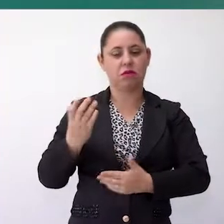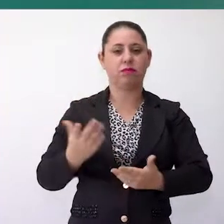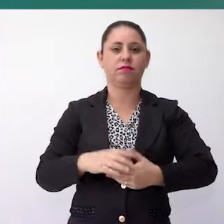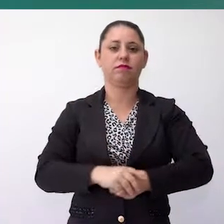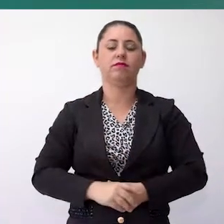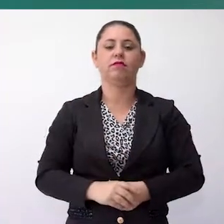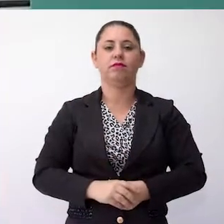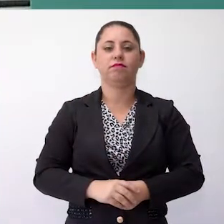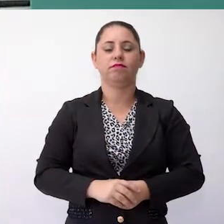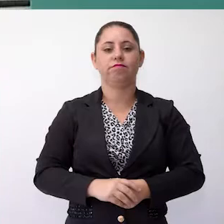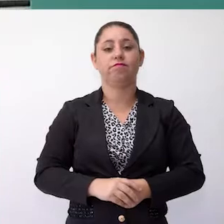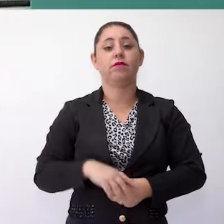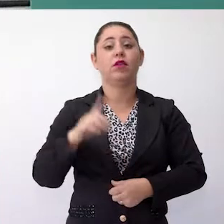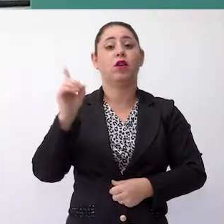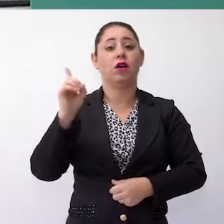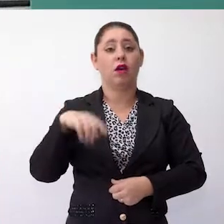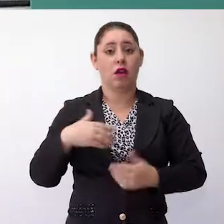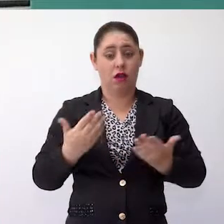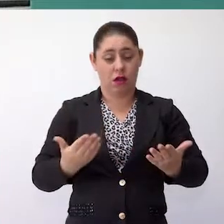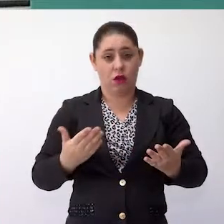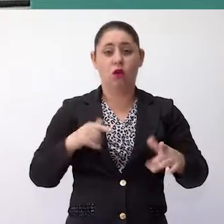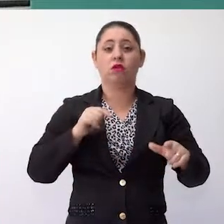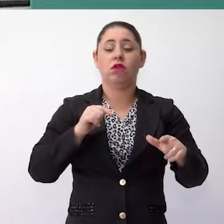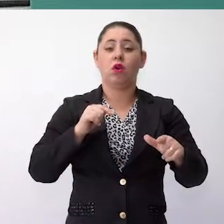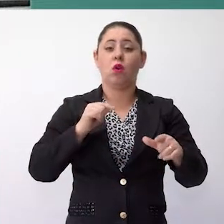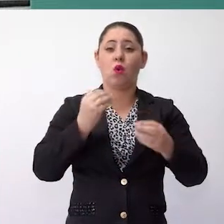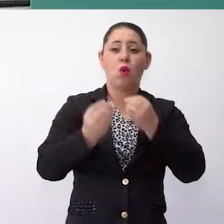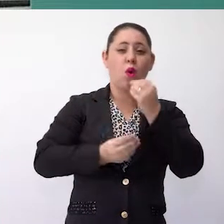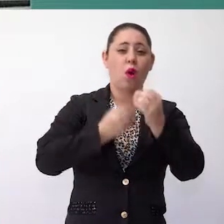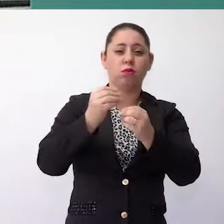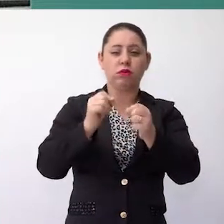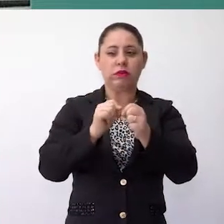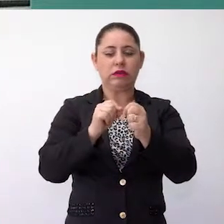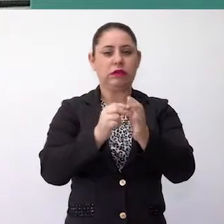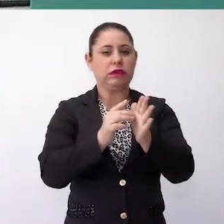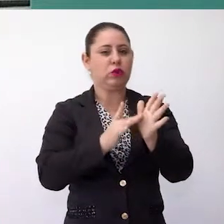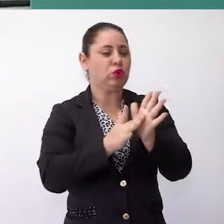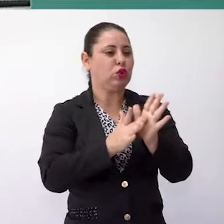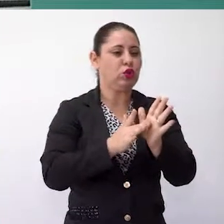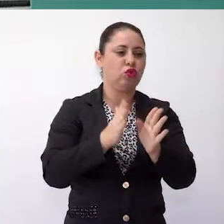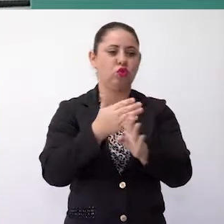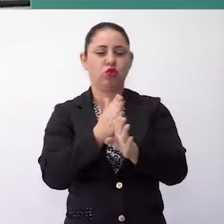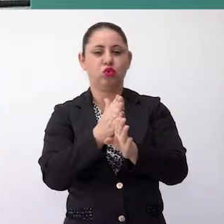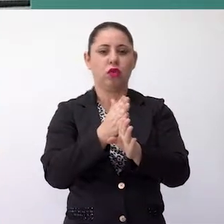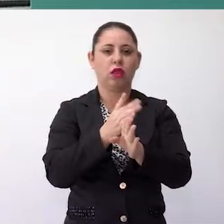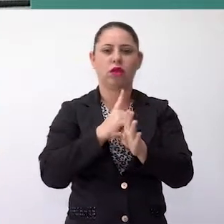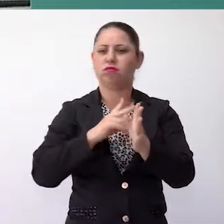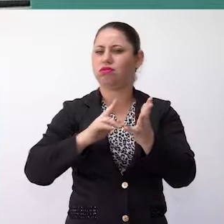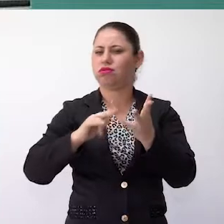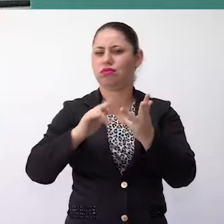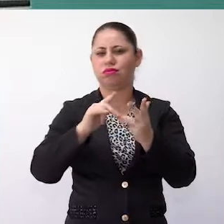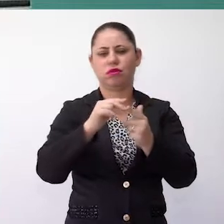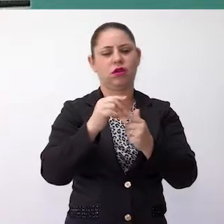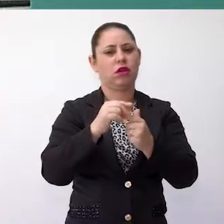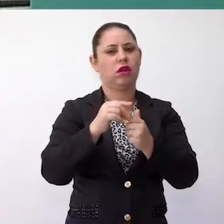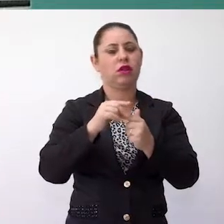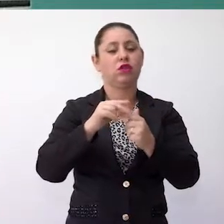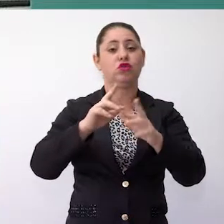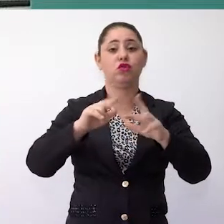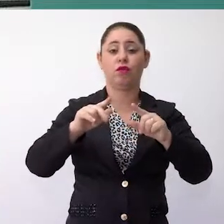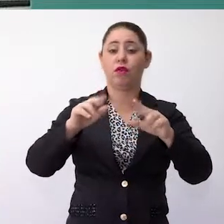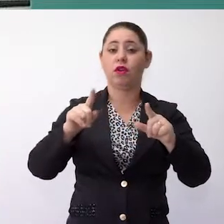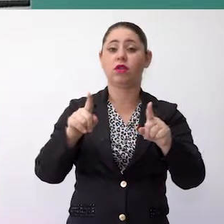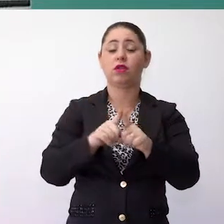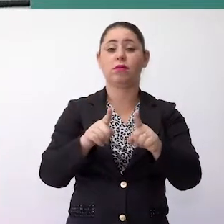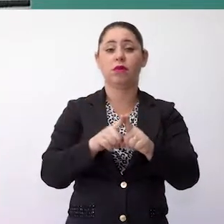Olha, realmente o modus operandi ele é diversificado. Nós temos multiplicidade de ações, nós temos diversos tipos de